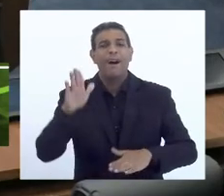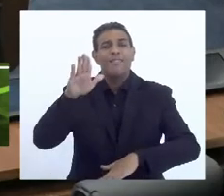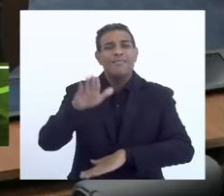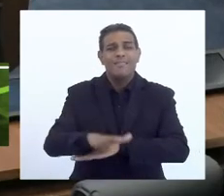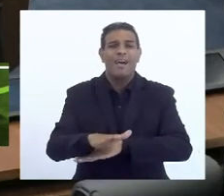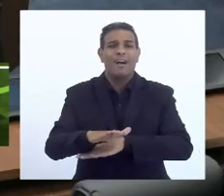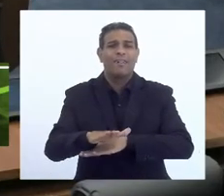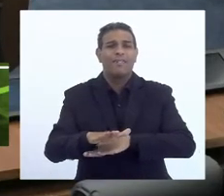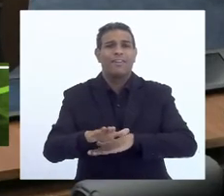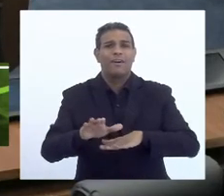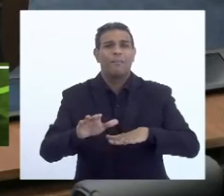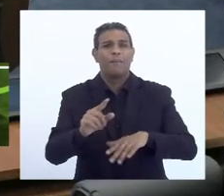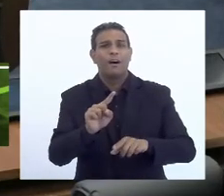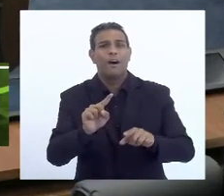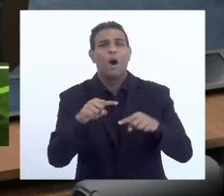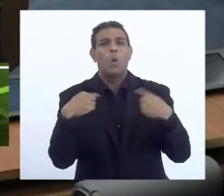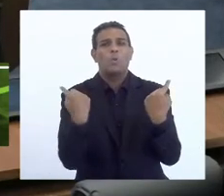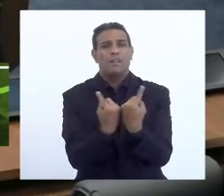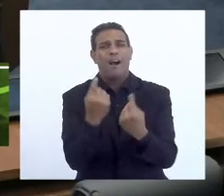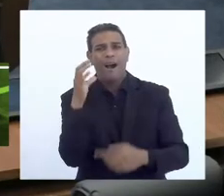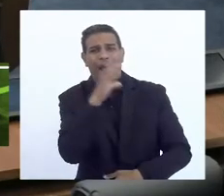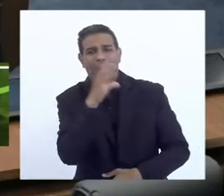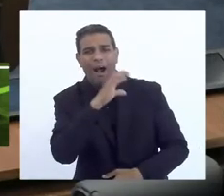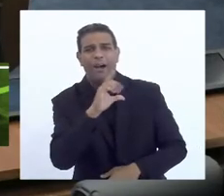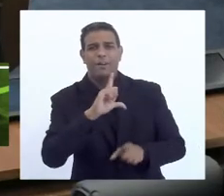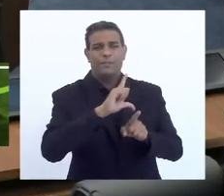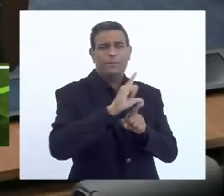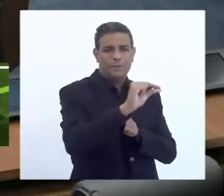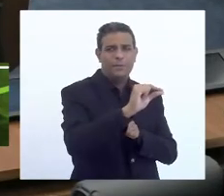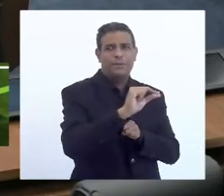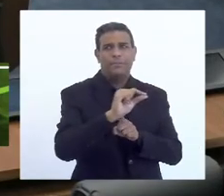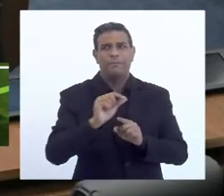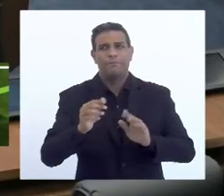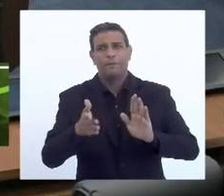Uma audiência pública. Eu queria só sugerir,